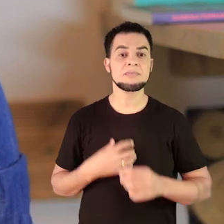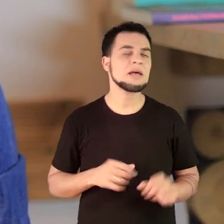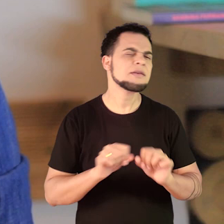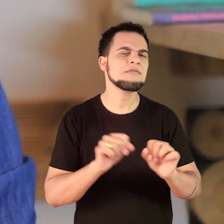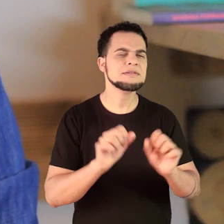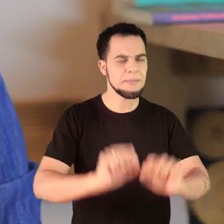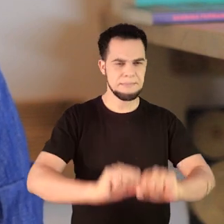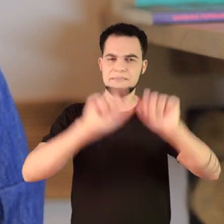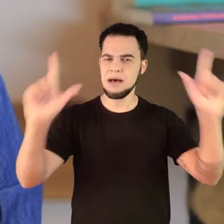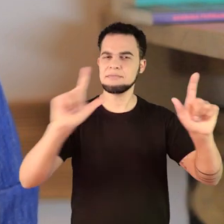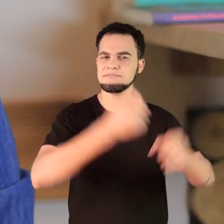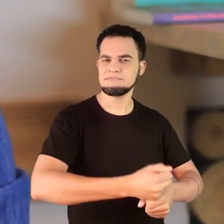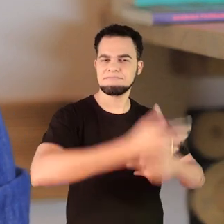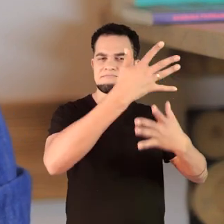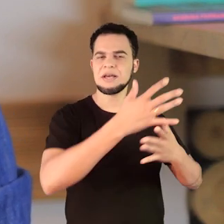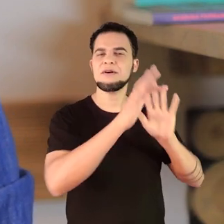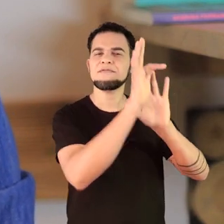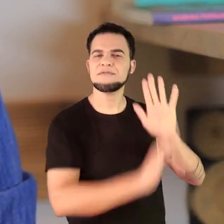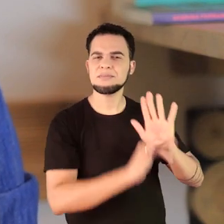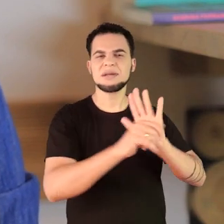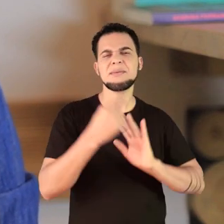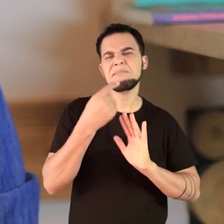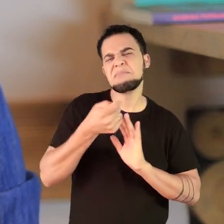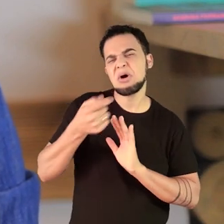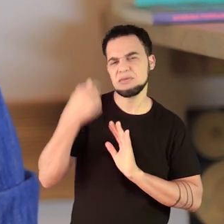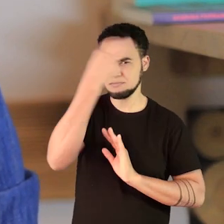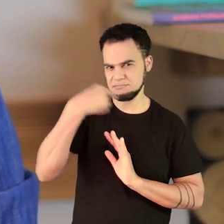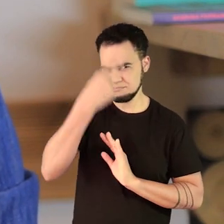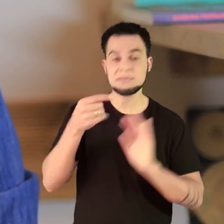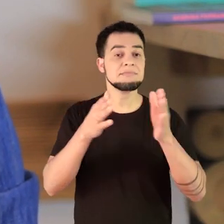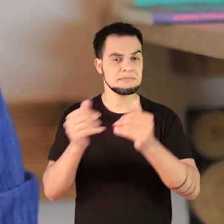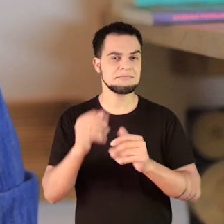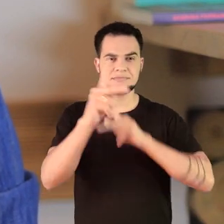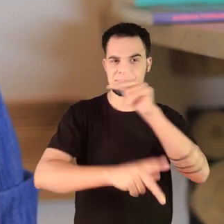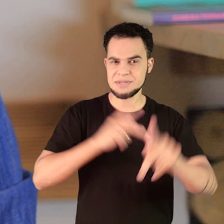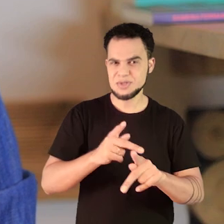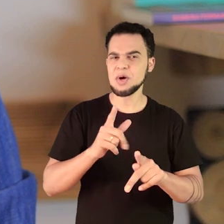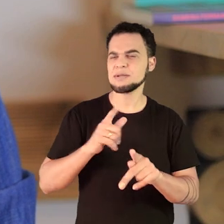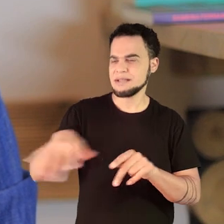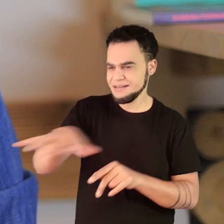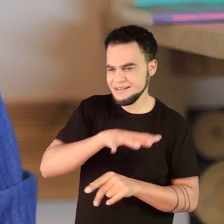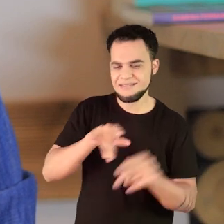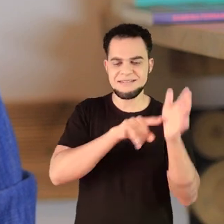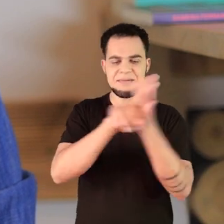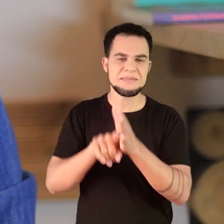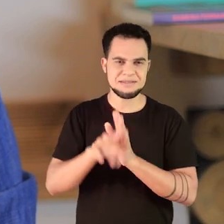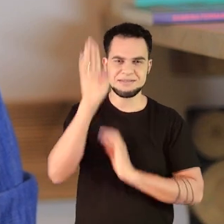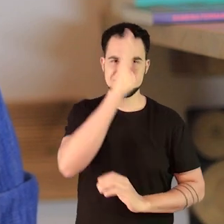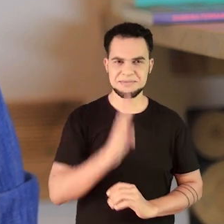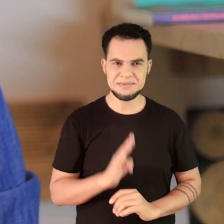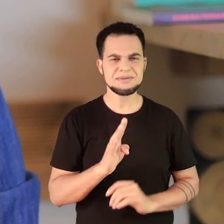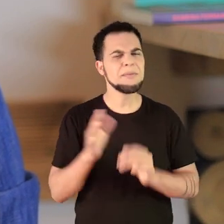eu abri um formulário na internet por algumas poucas horas. Eu pedi para pessoas que estão na carreira de pesquisador